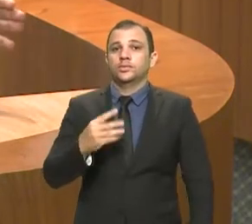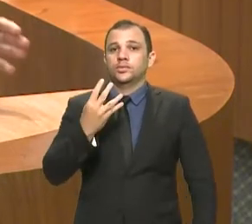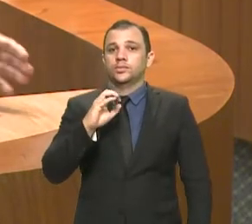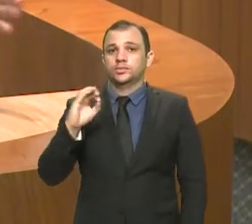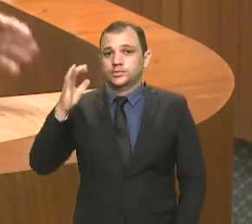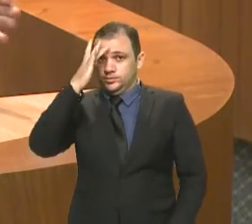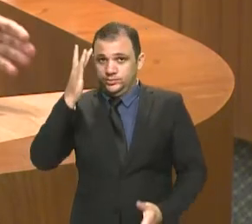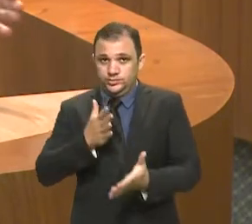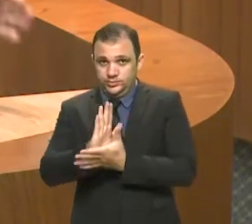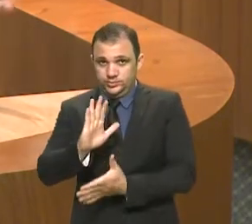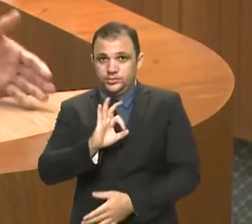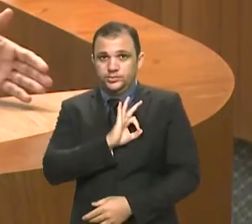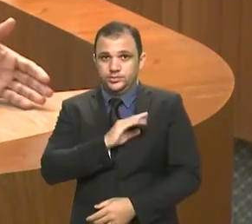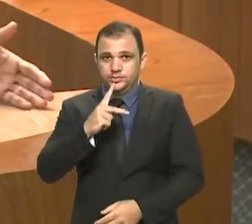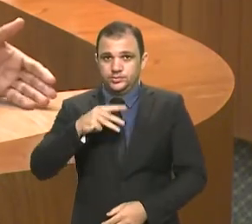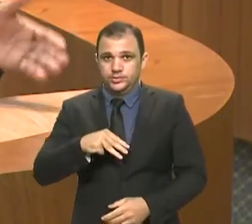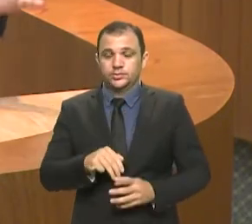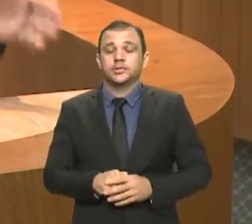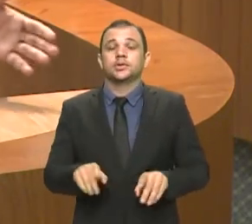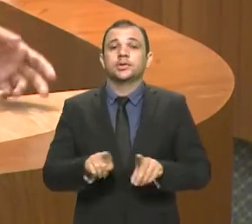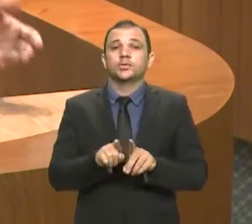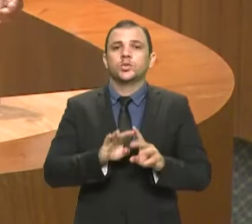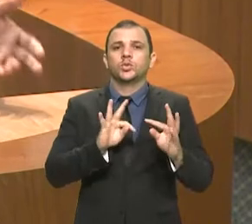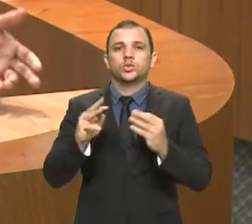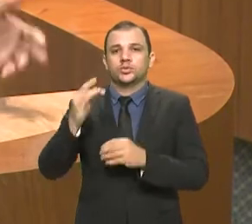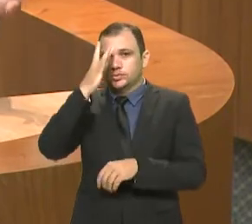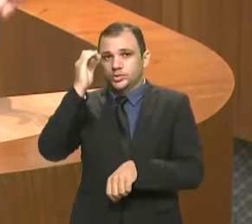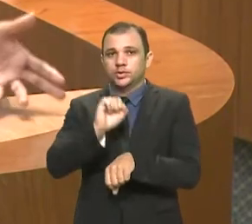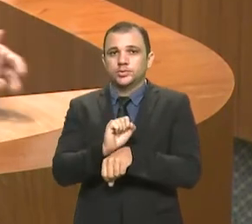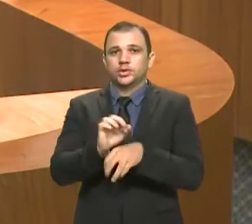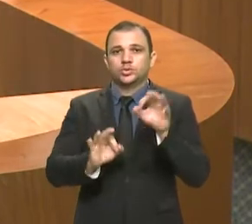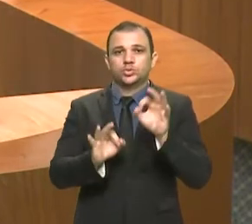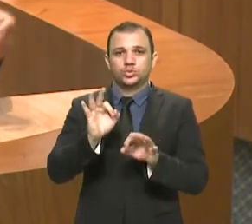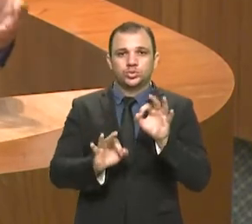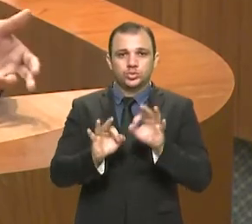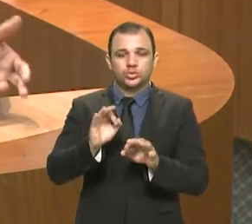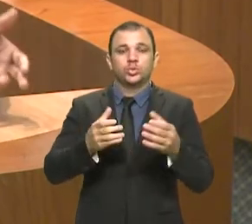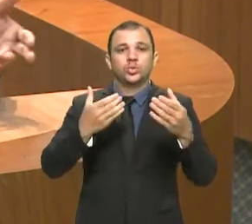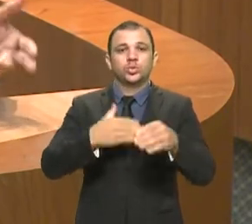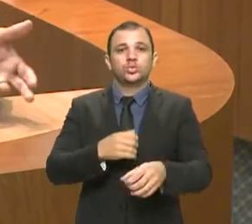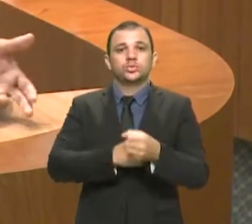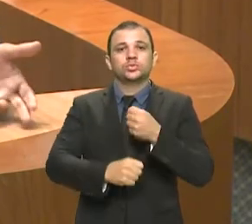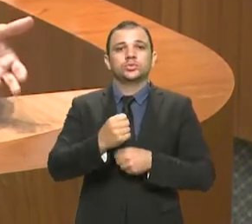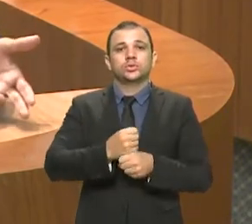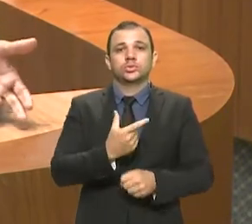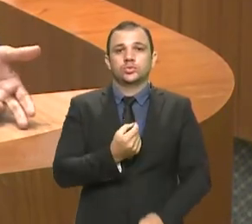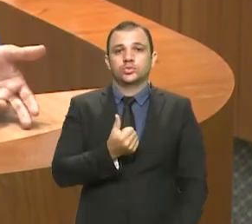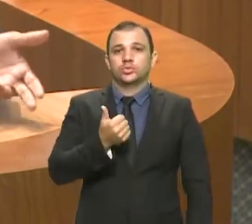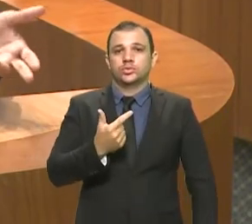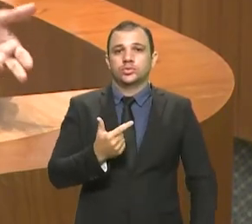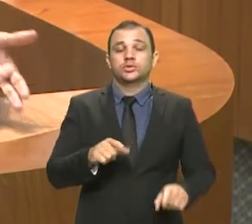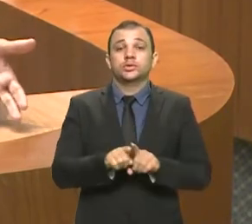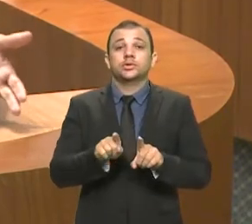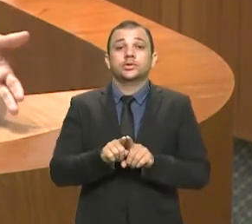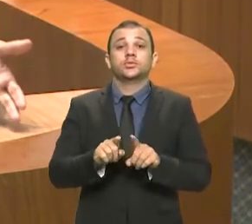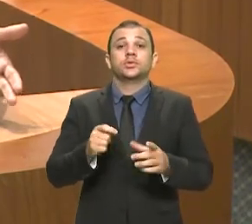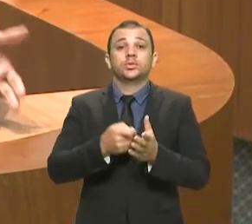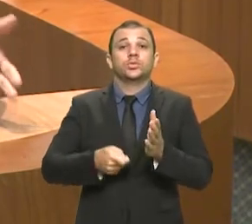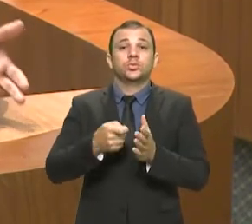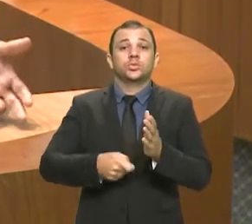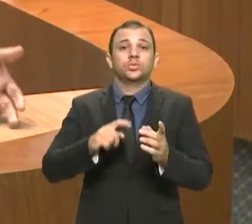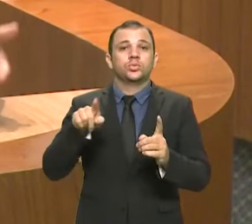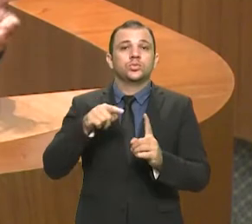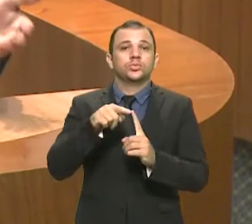pela nomeação de todos os candidatos subjúdices do concurso de 2012. Nossa luta pela nomeação dos aprovados no último